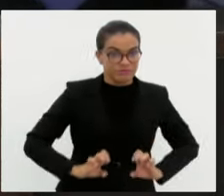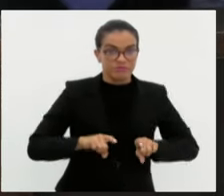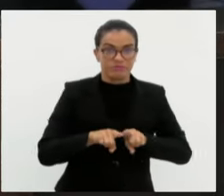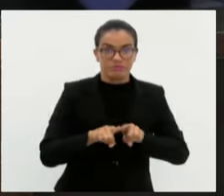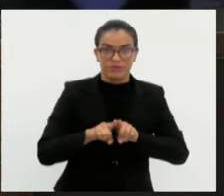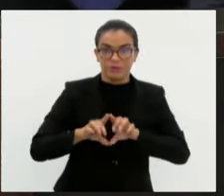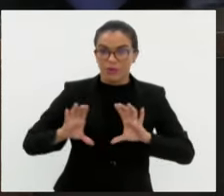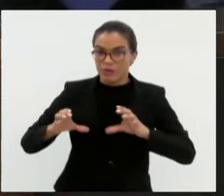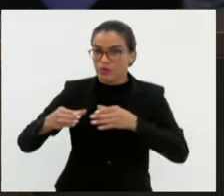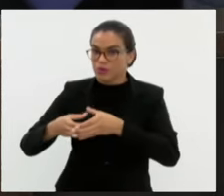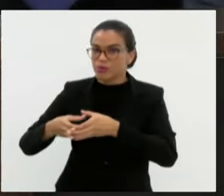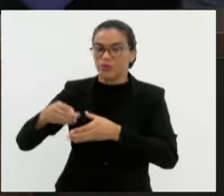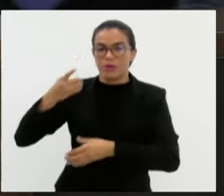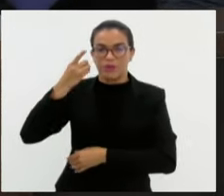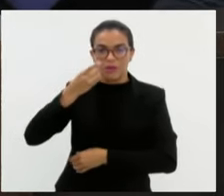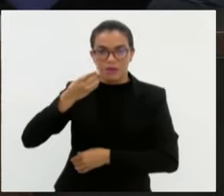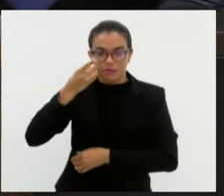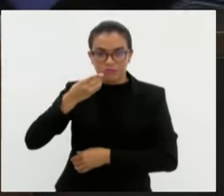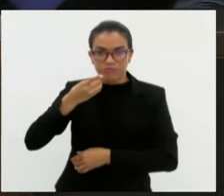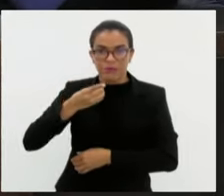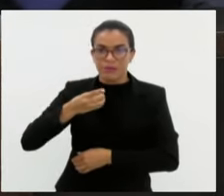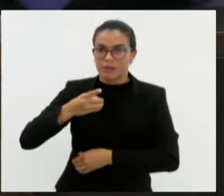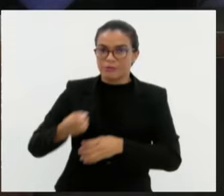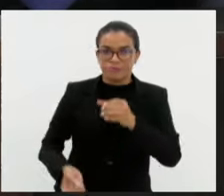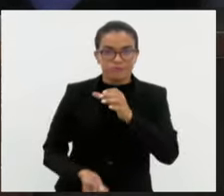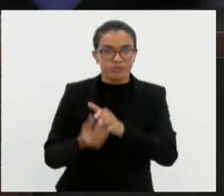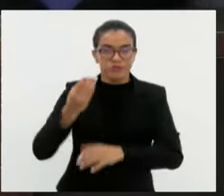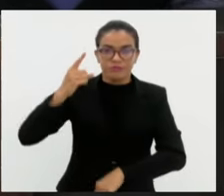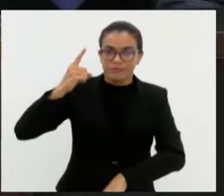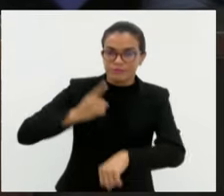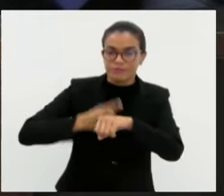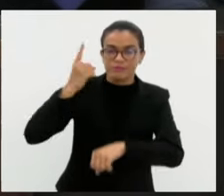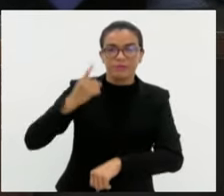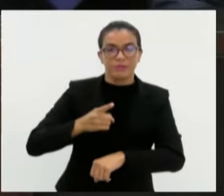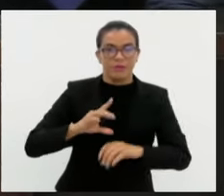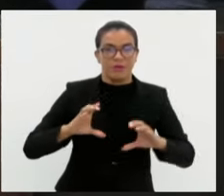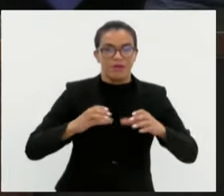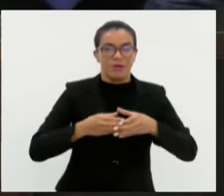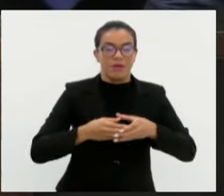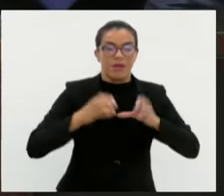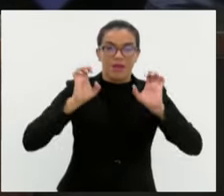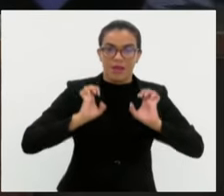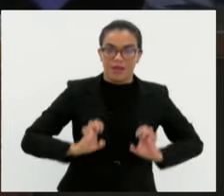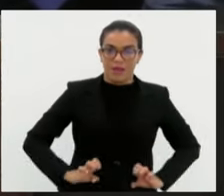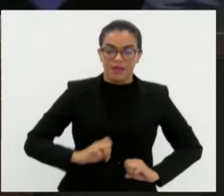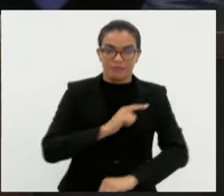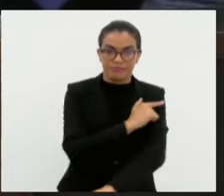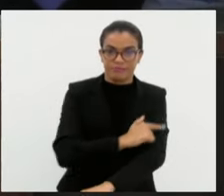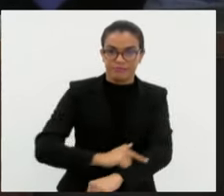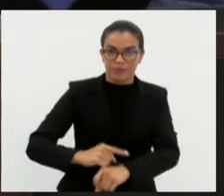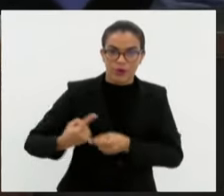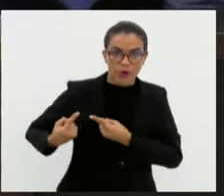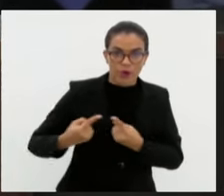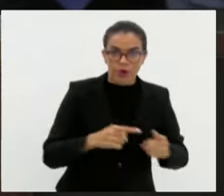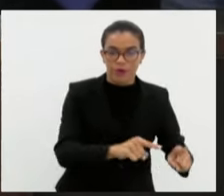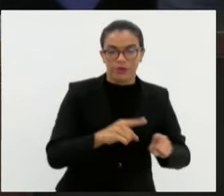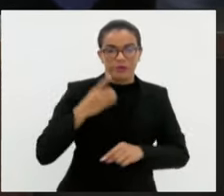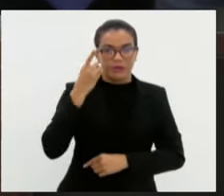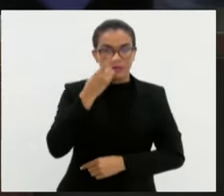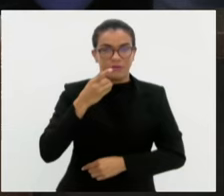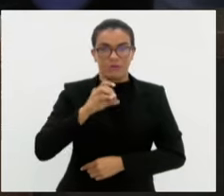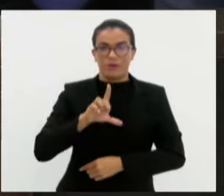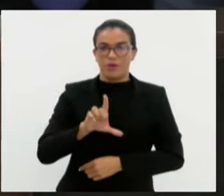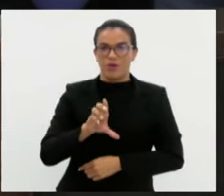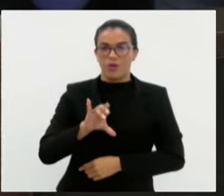Decoro Parlamentar a instauração imediata do processo ético-disciplinar contra a excelentíssima senhora deputada